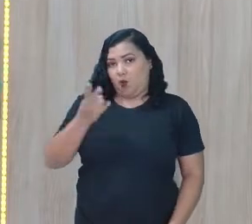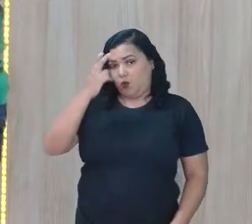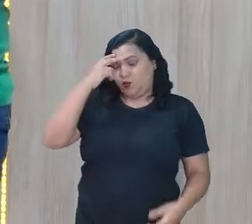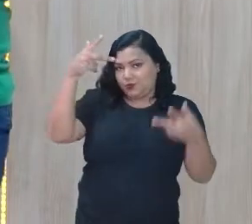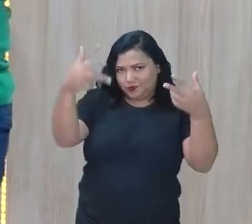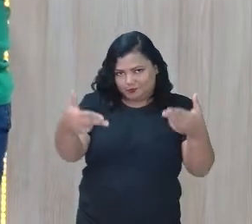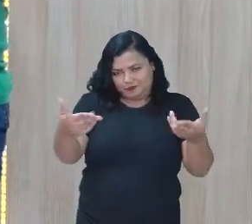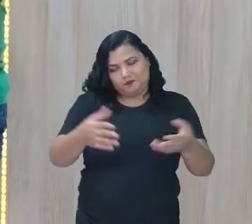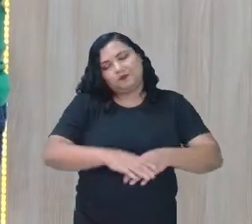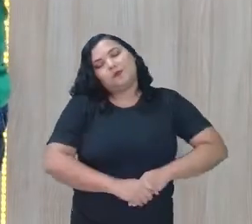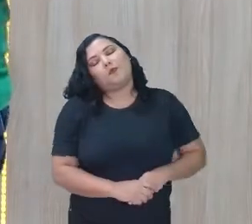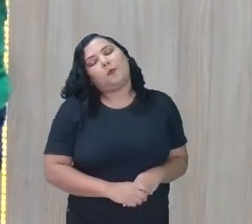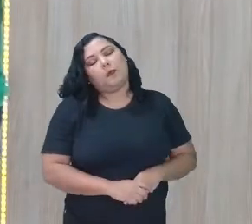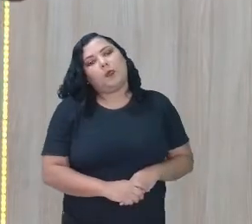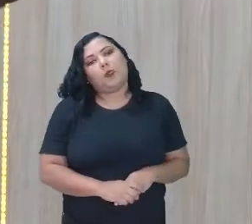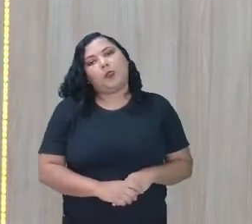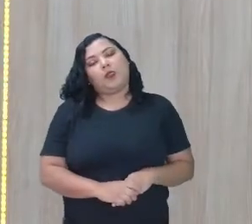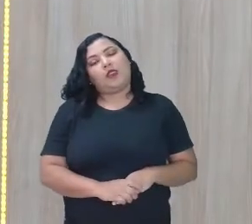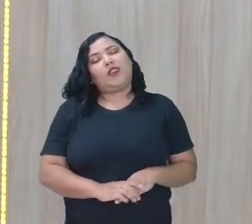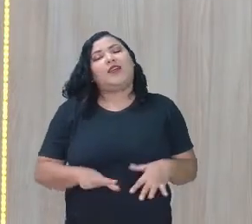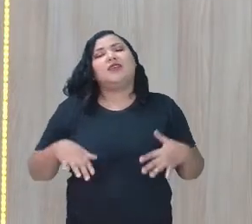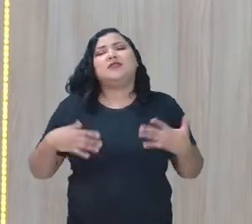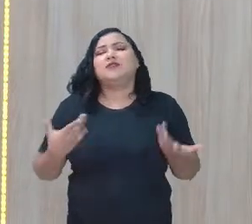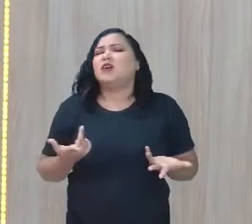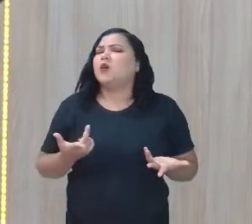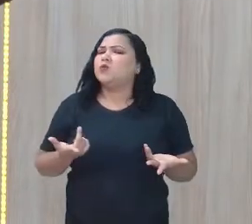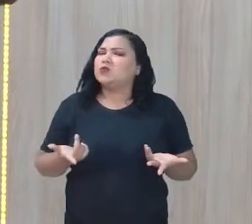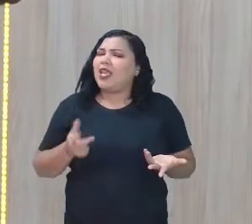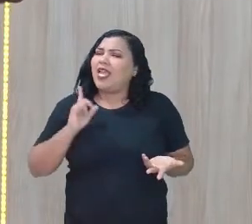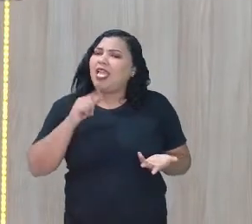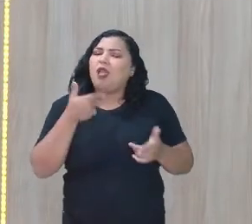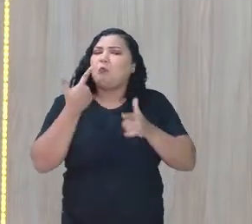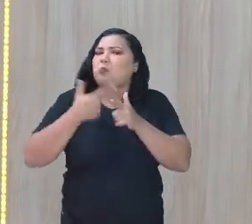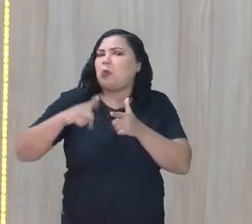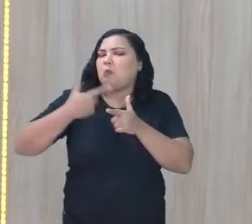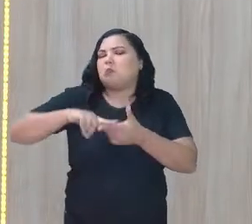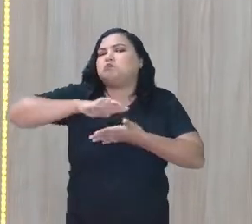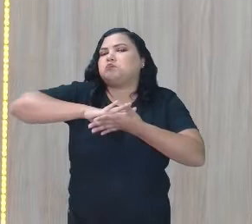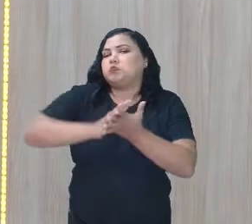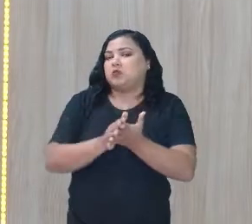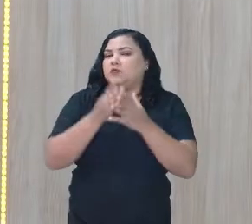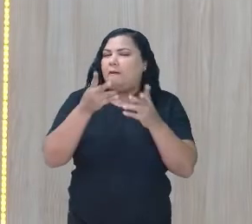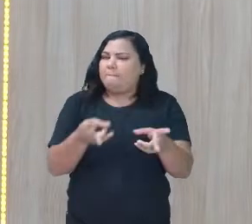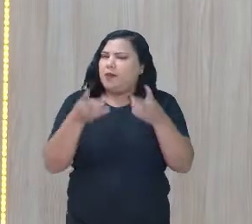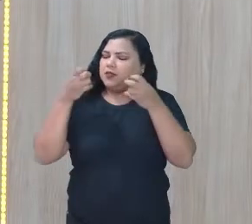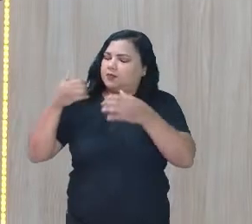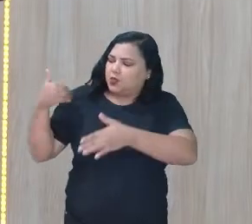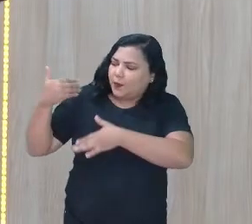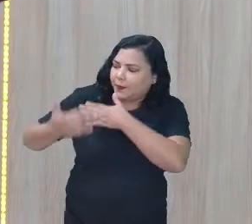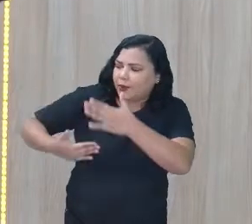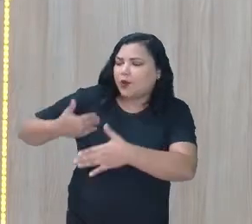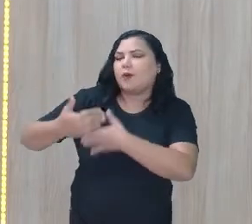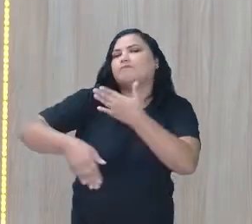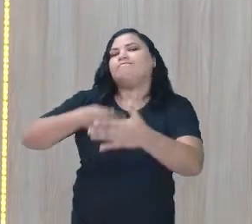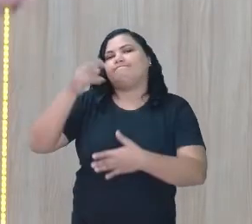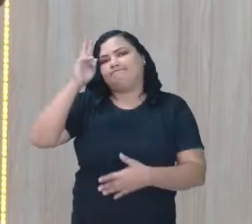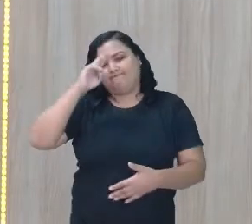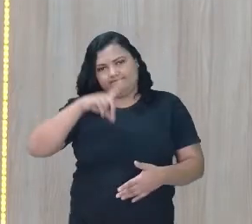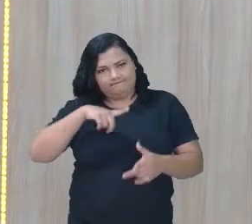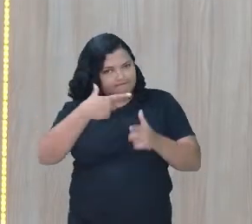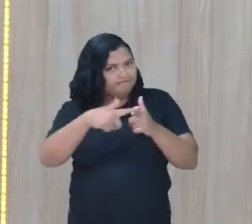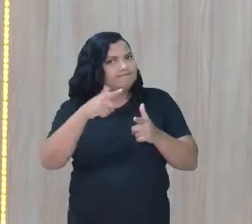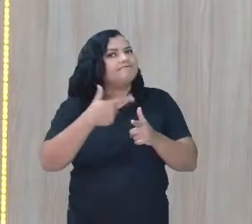civilizado, né? Então, e isso gera problemas. A gente vai ver que ao longo da história isso vai gerar problemas. Dentro